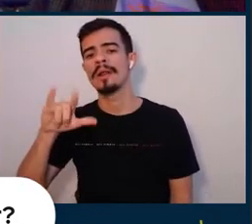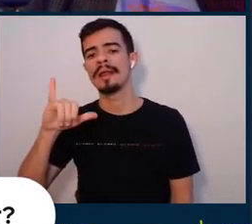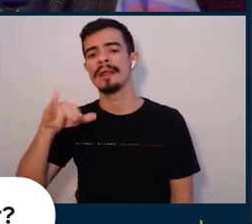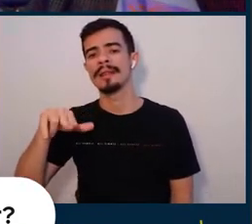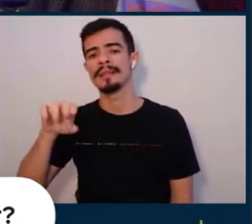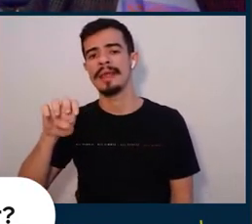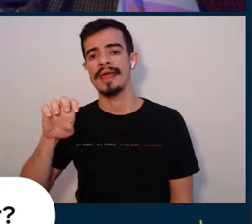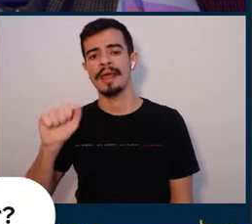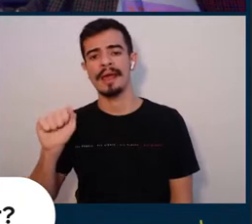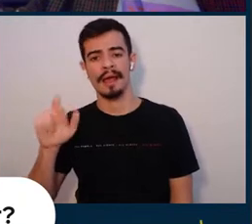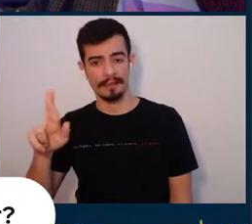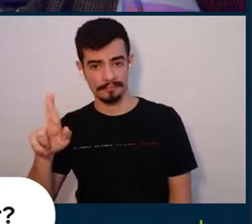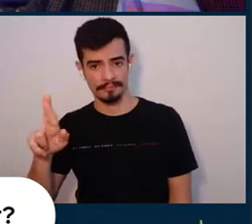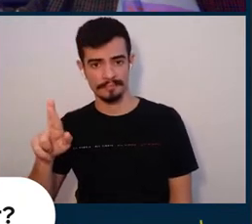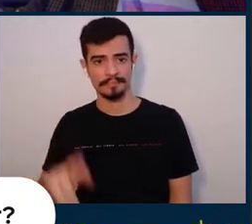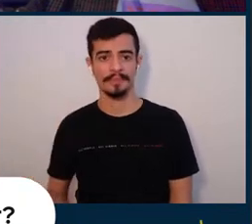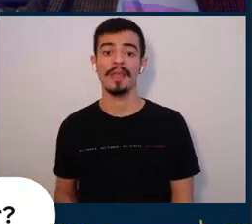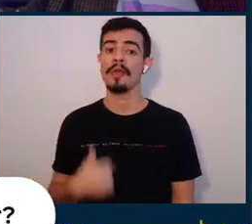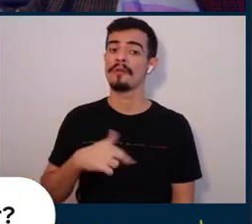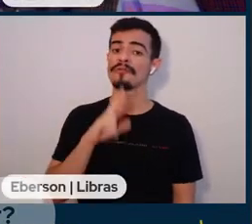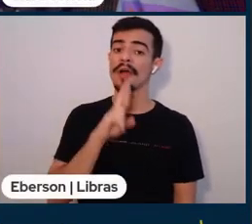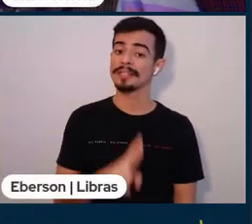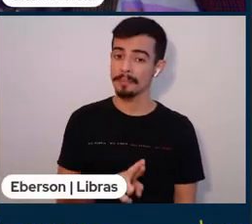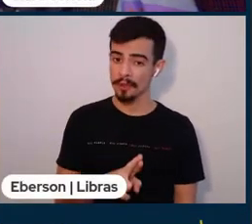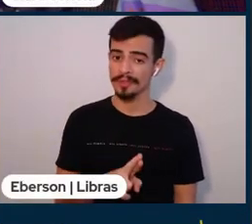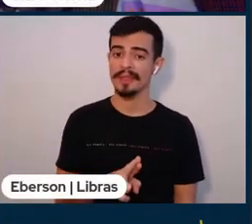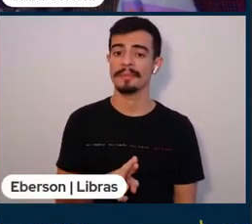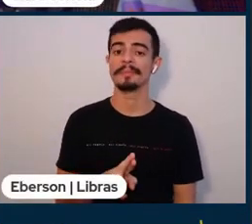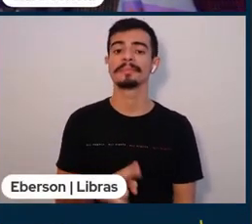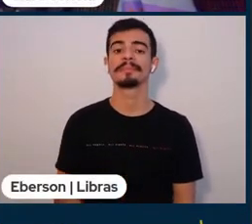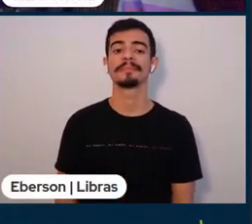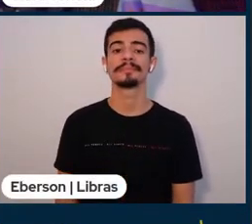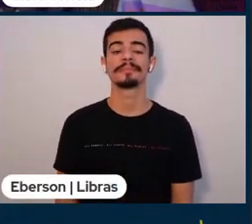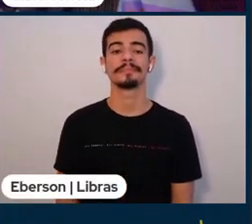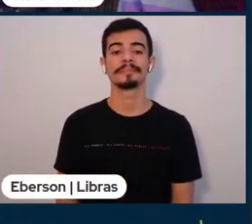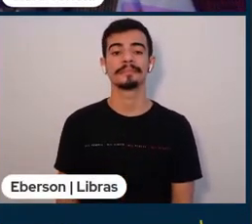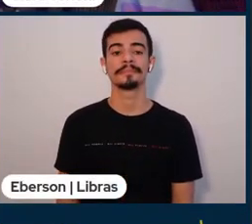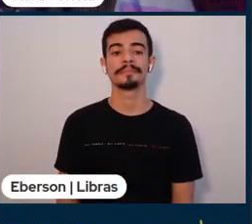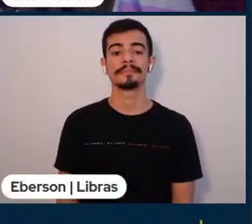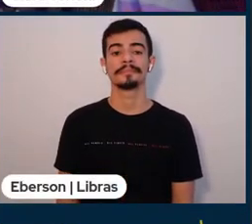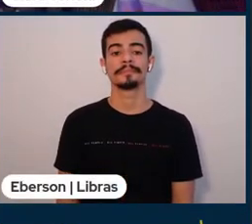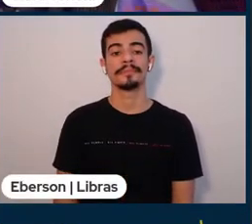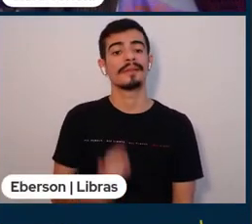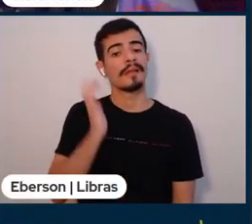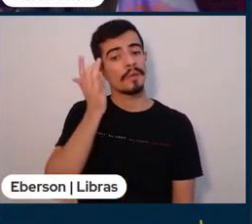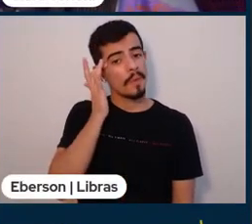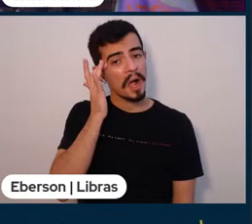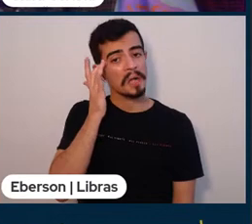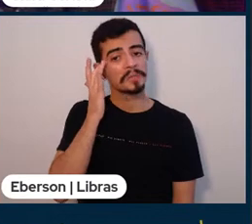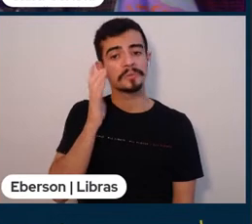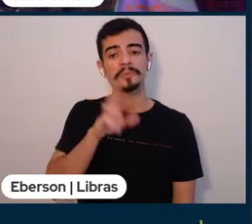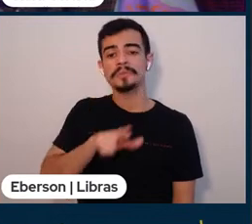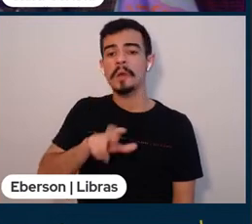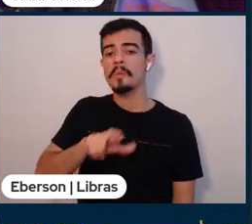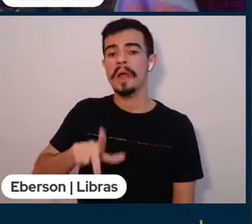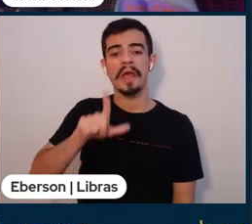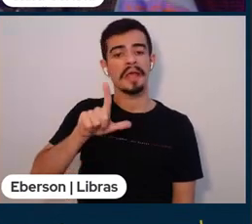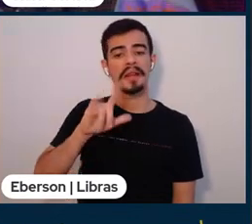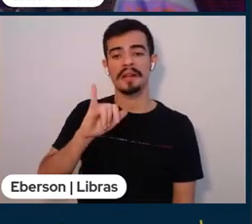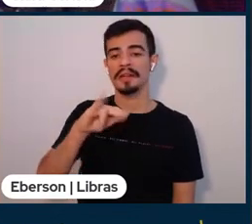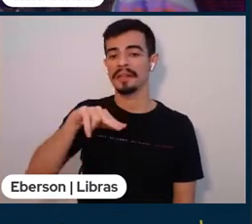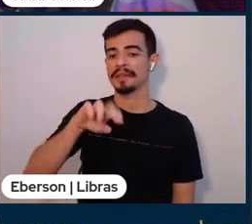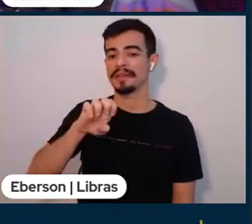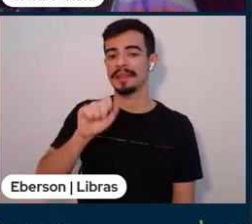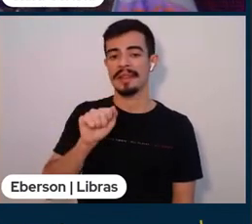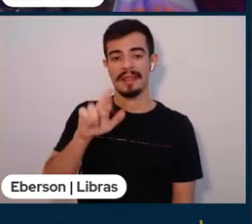Eu vou responder o meu e depois eu abro para as meninas, tá? Eu acho que o meu não é tão linear. Porque eu